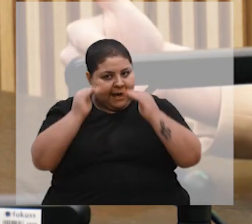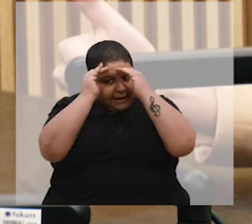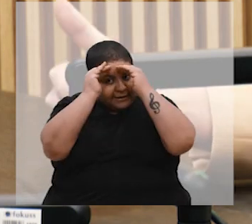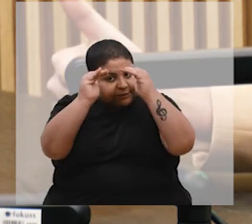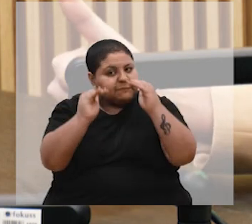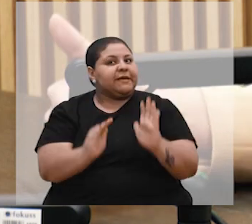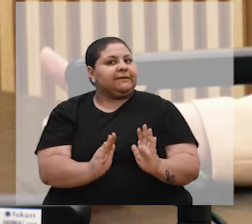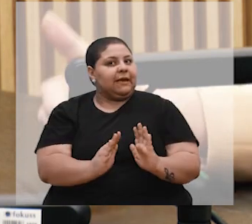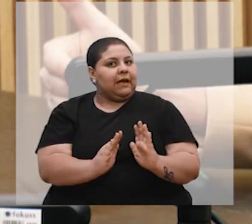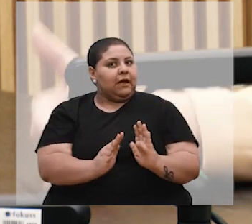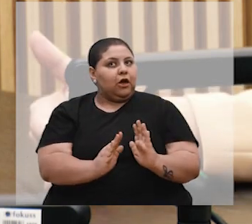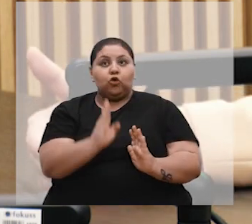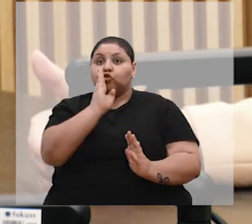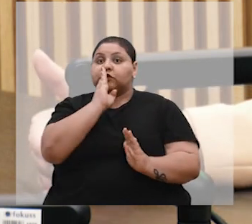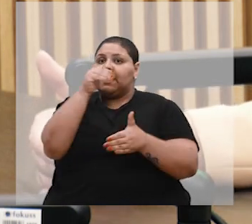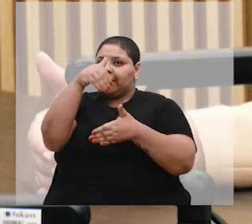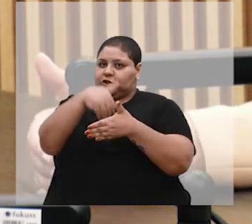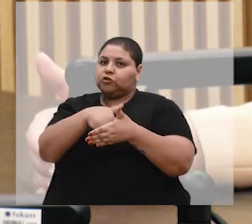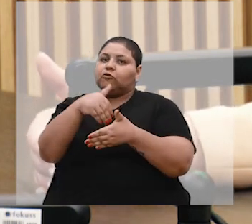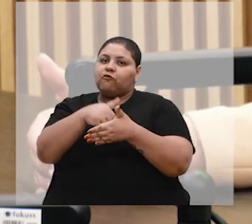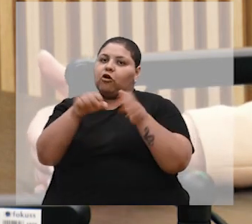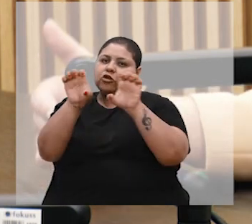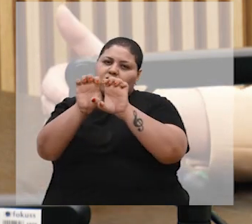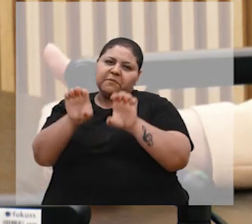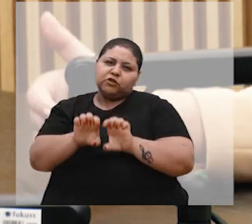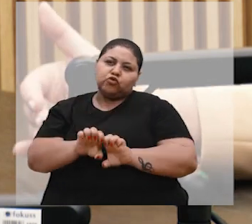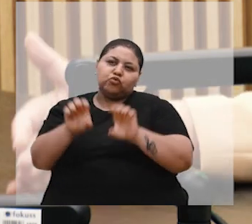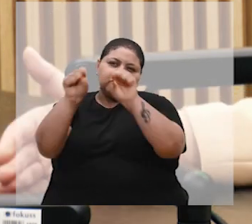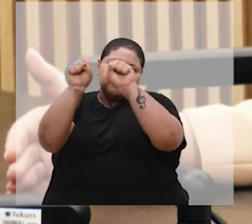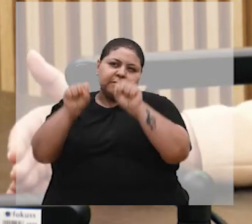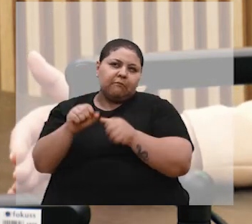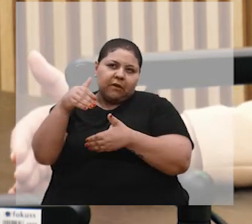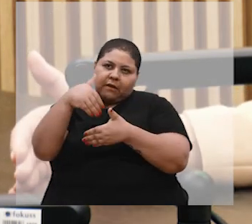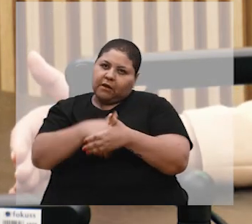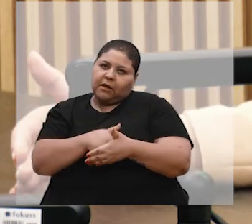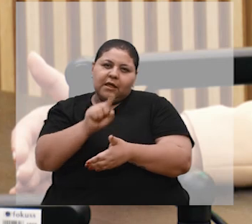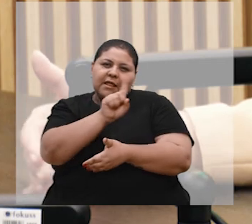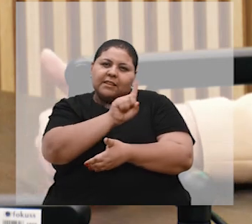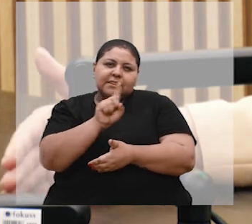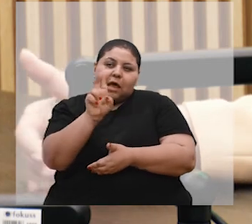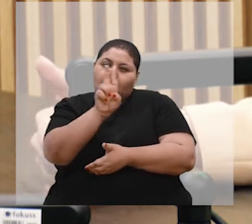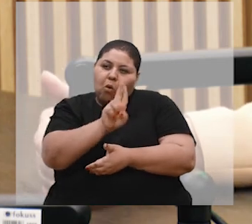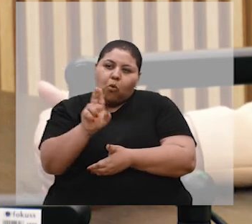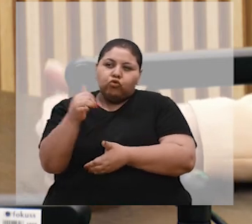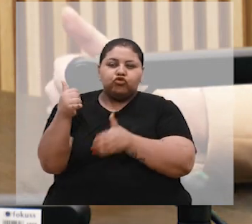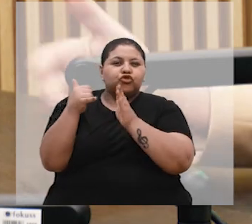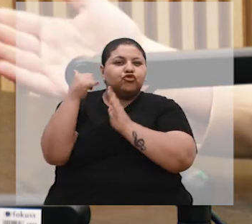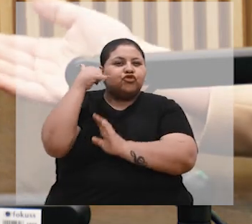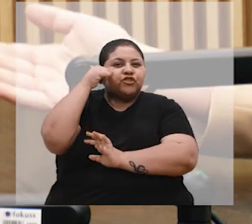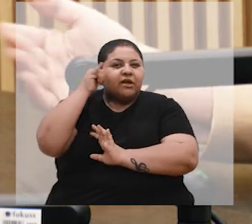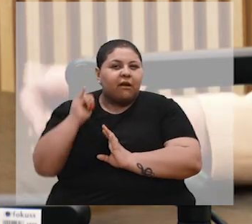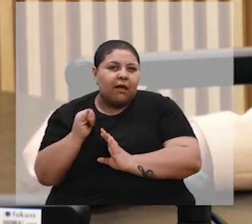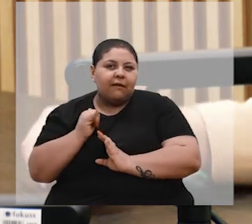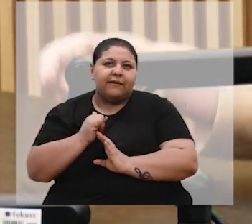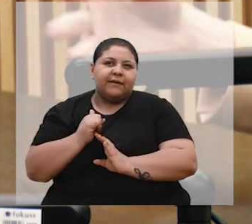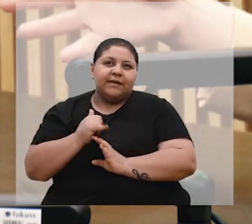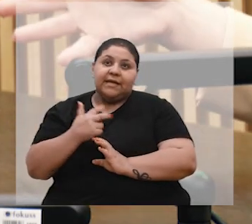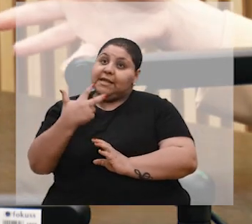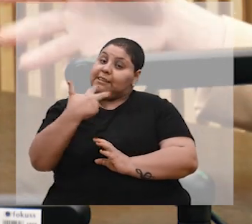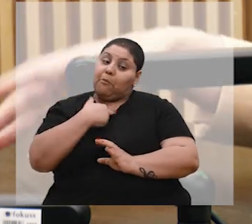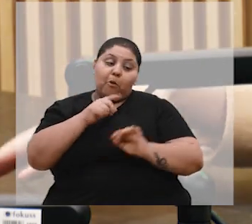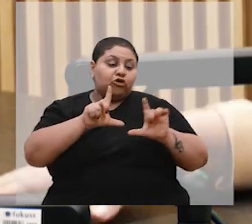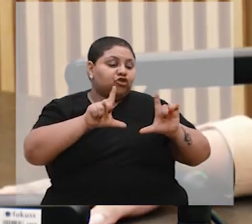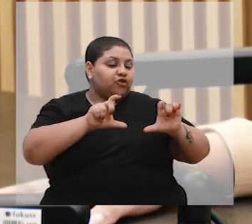respeitar. Essa é uma das estruturas do nosso sistema eleitoral. Então, não leve o celular para a área da urna e tampouco tente tirar foto